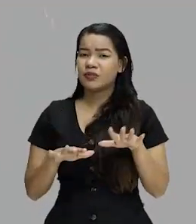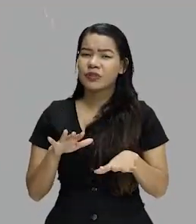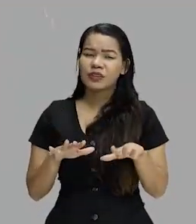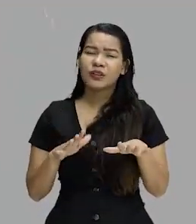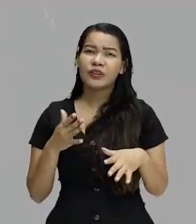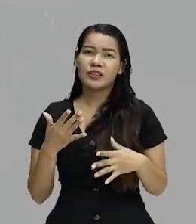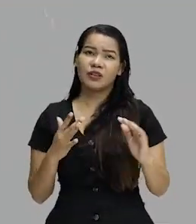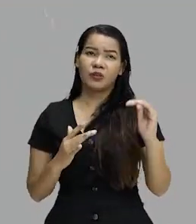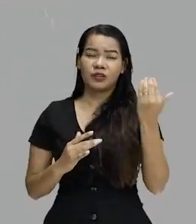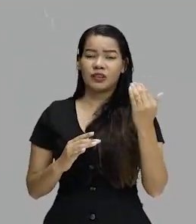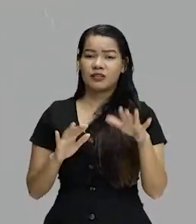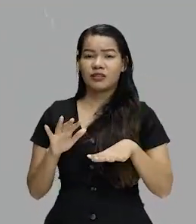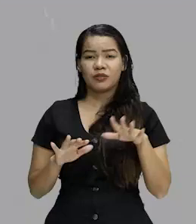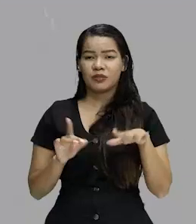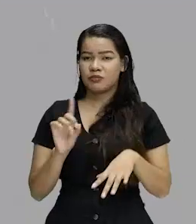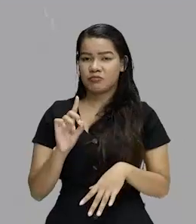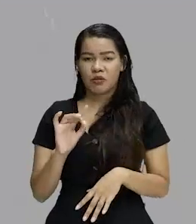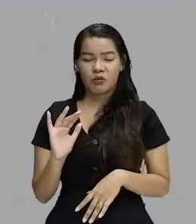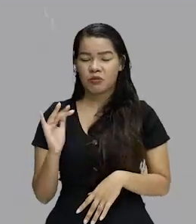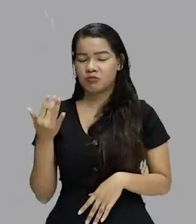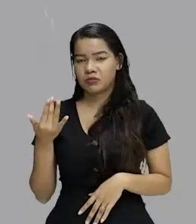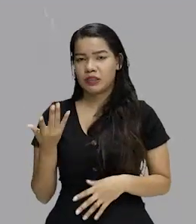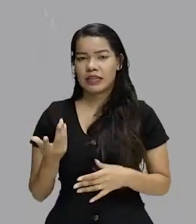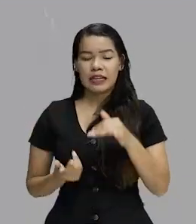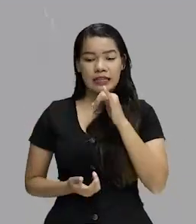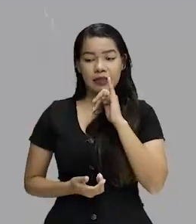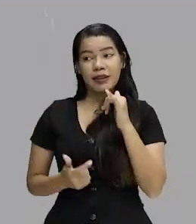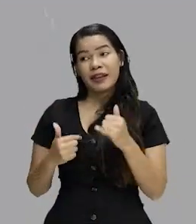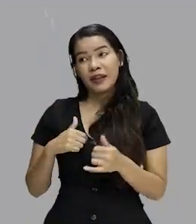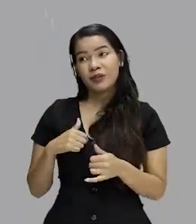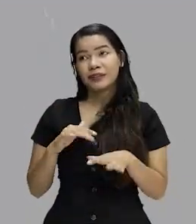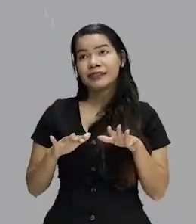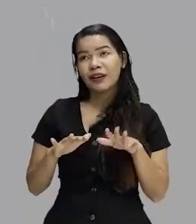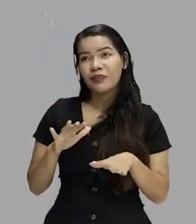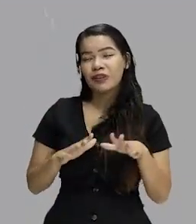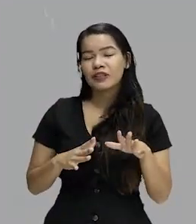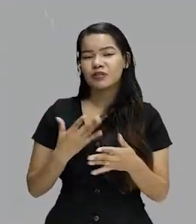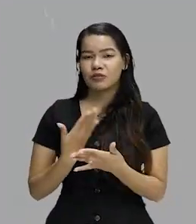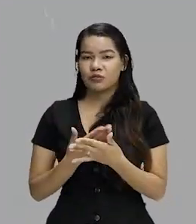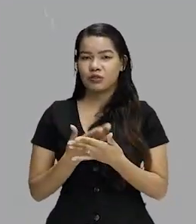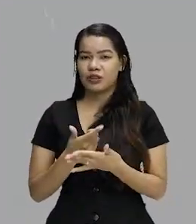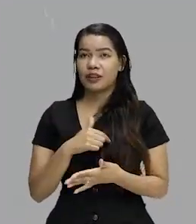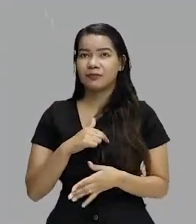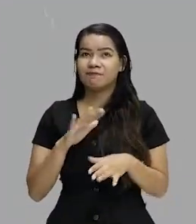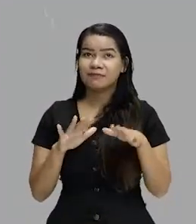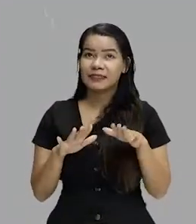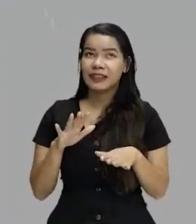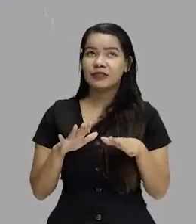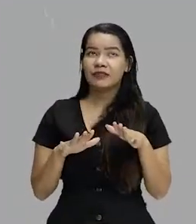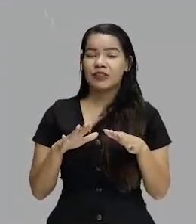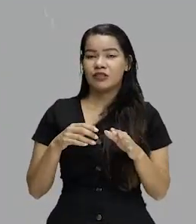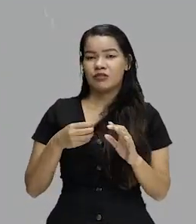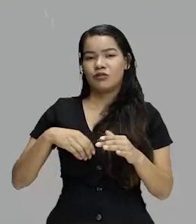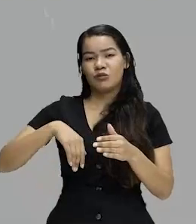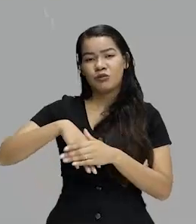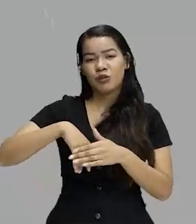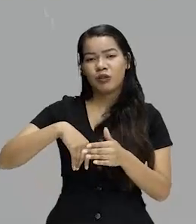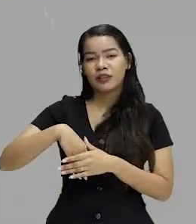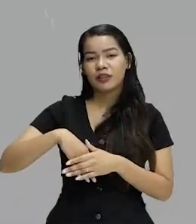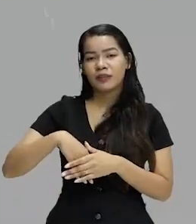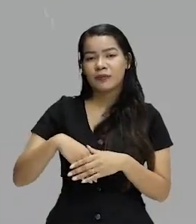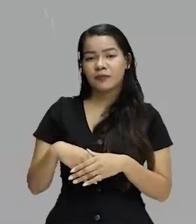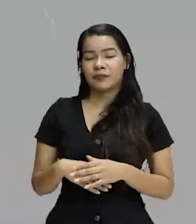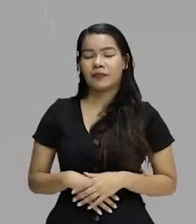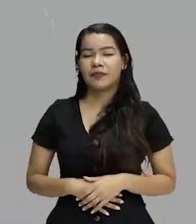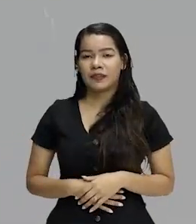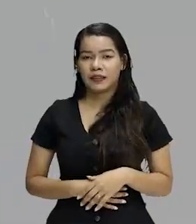por exemplo, eu estudaria, eu viajaria, ele jogaria, se você tivesse certos condicionantes